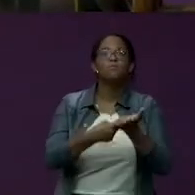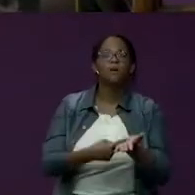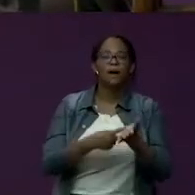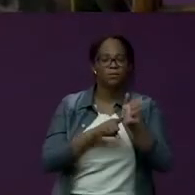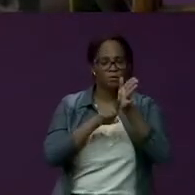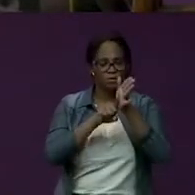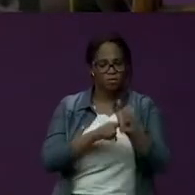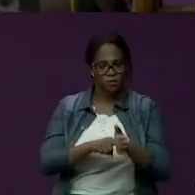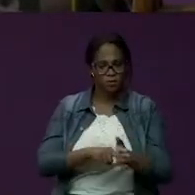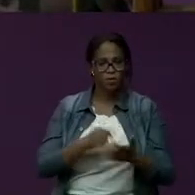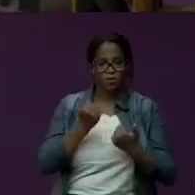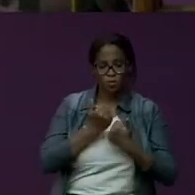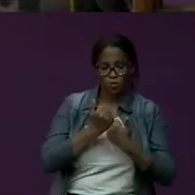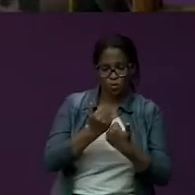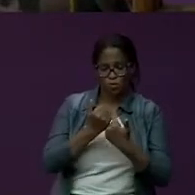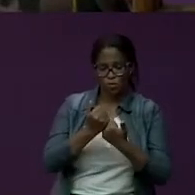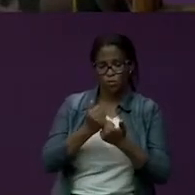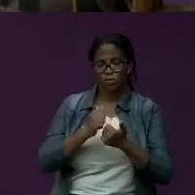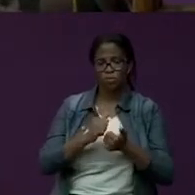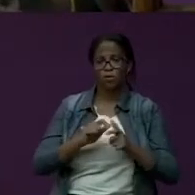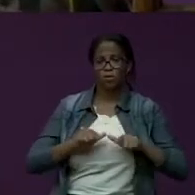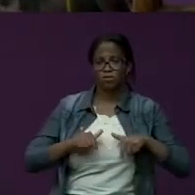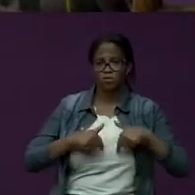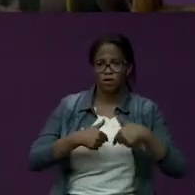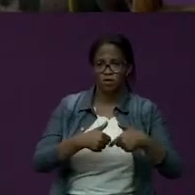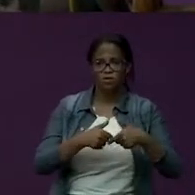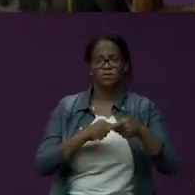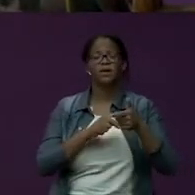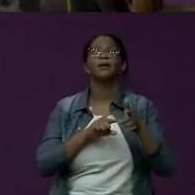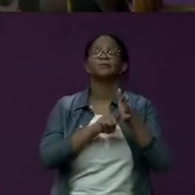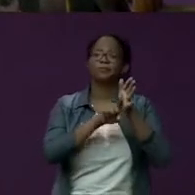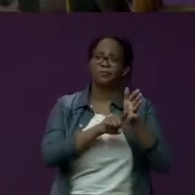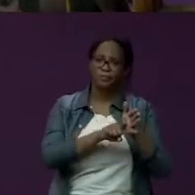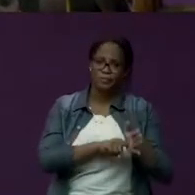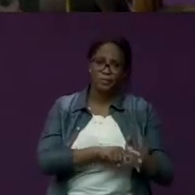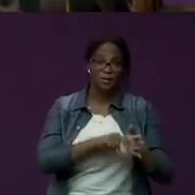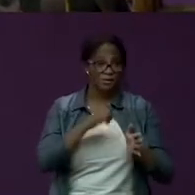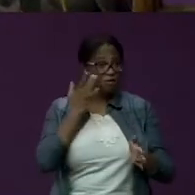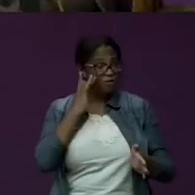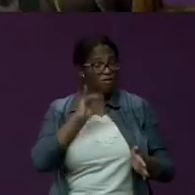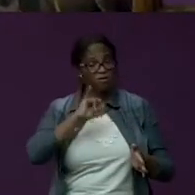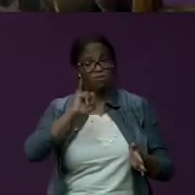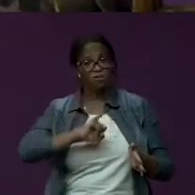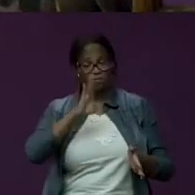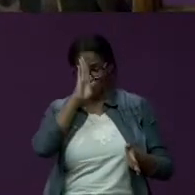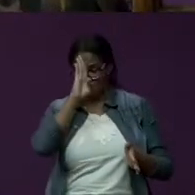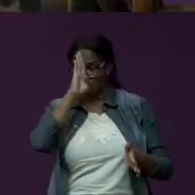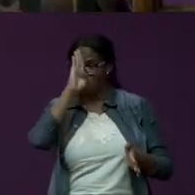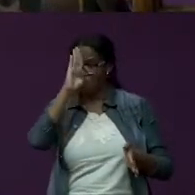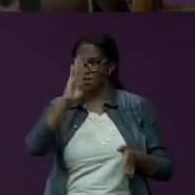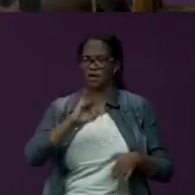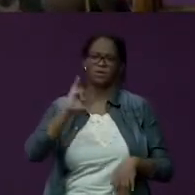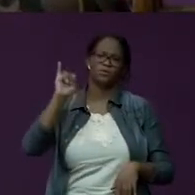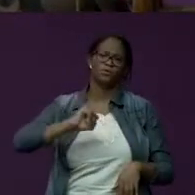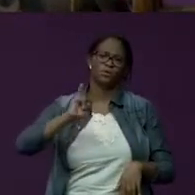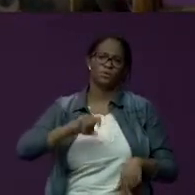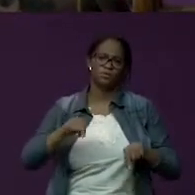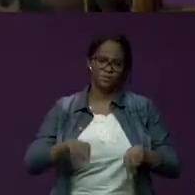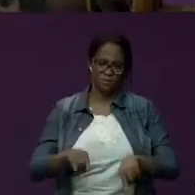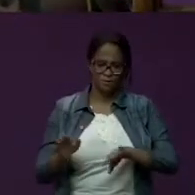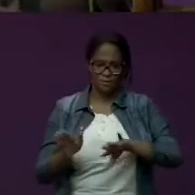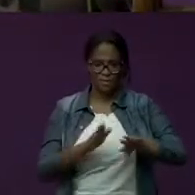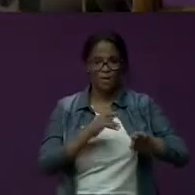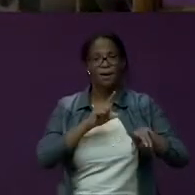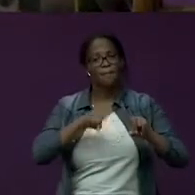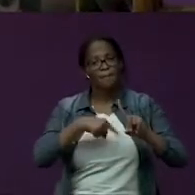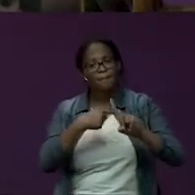para o suporte das atividades de pesquisa, que eu acho que isso é uma prioridade fundamental, e